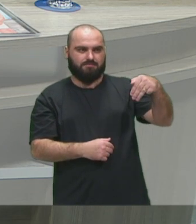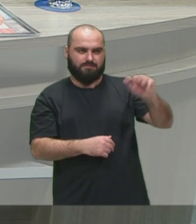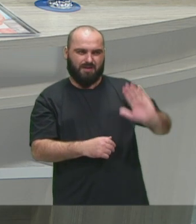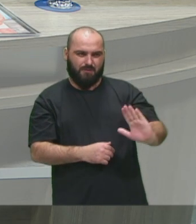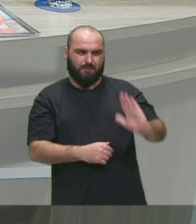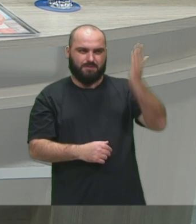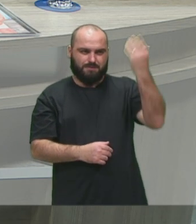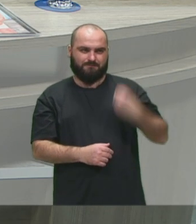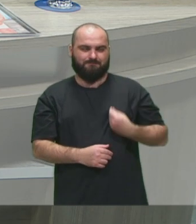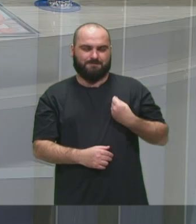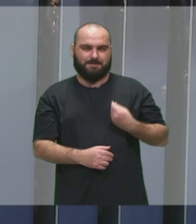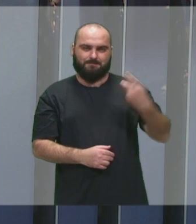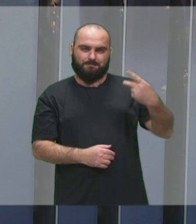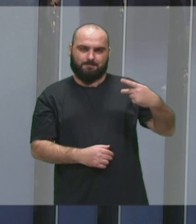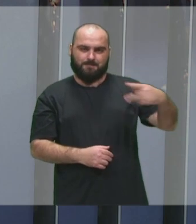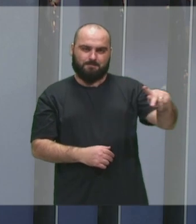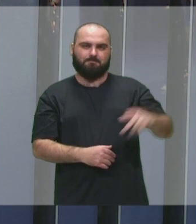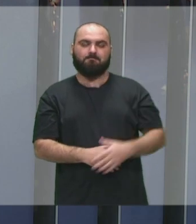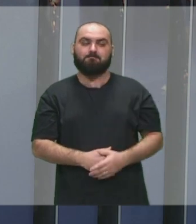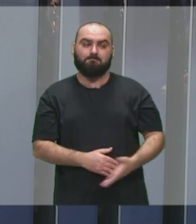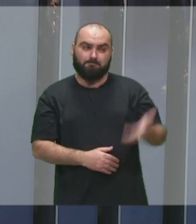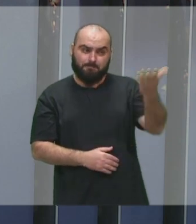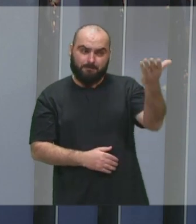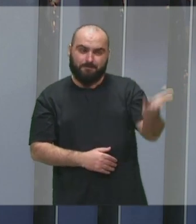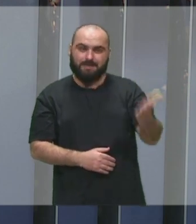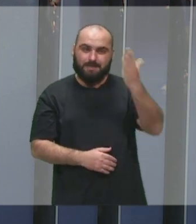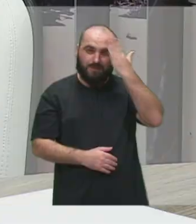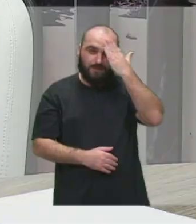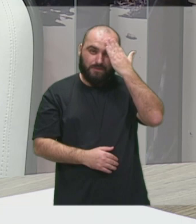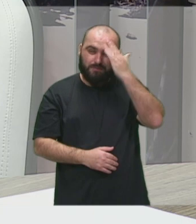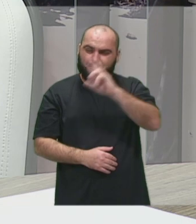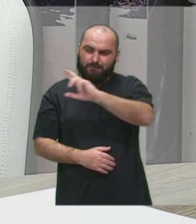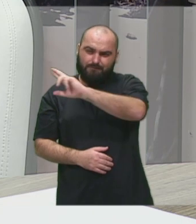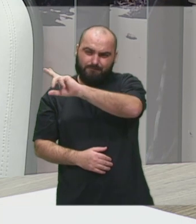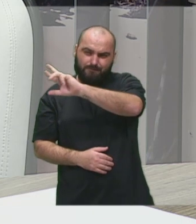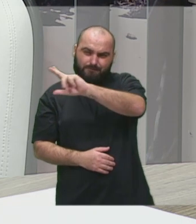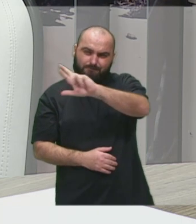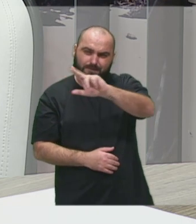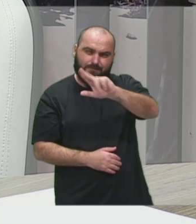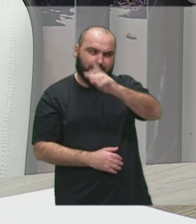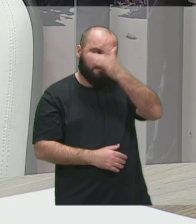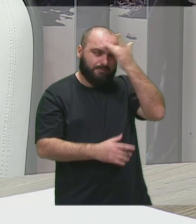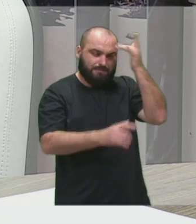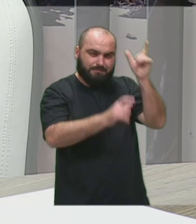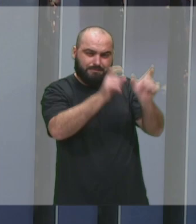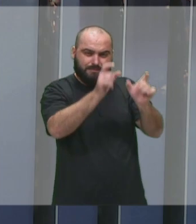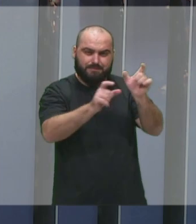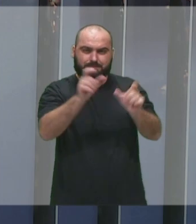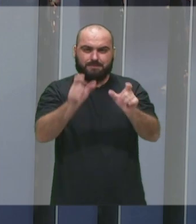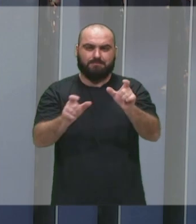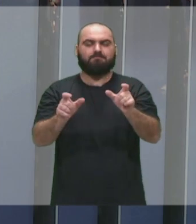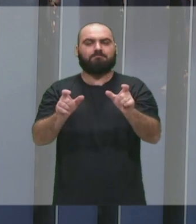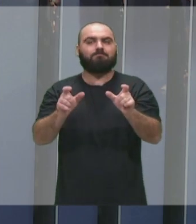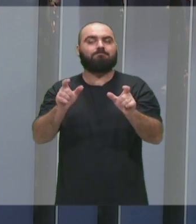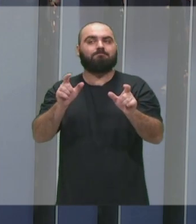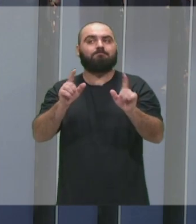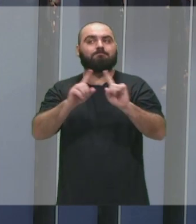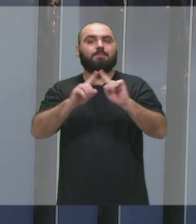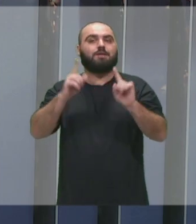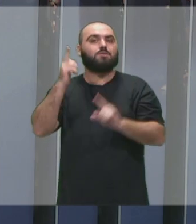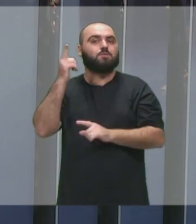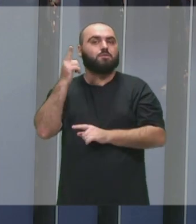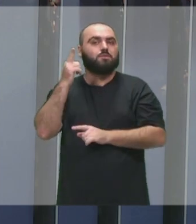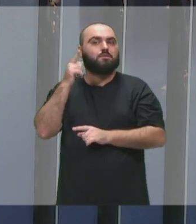e você soube de diversos casos que conseguiu